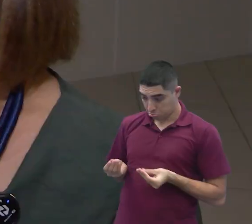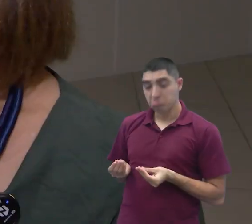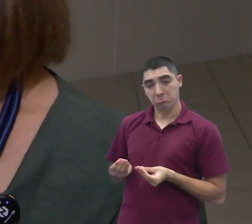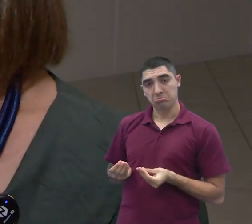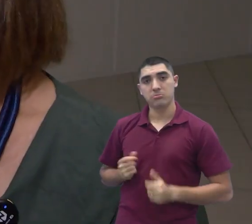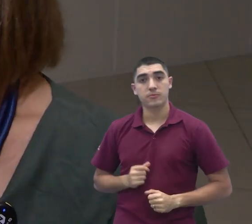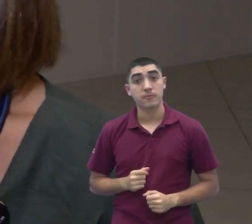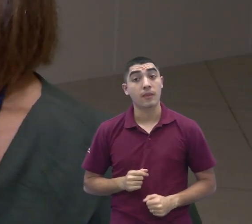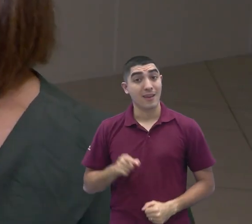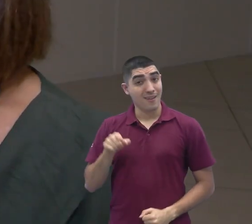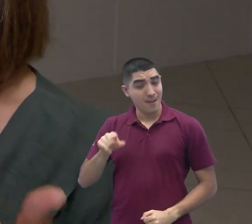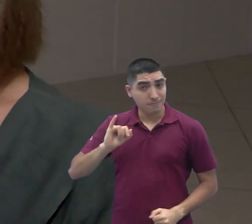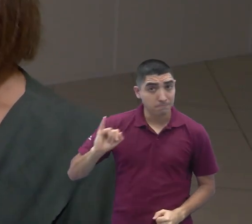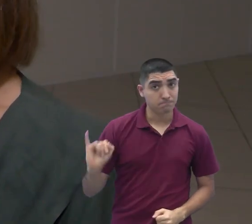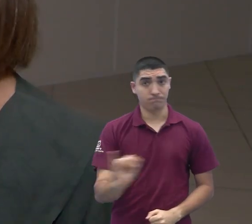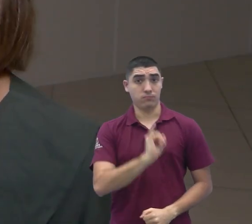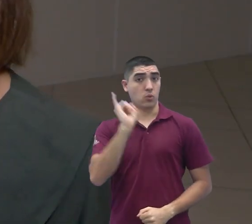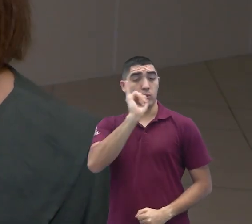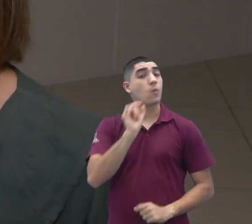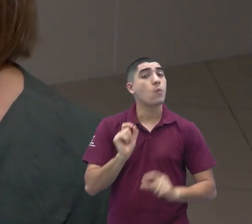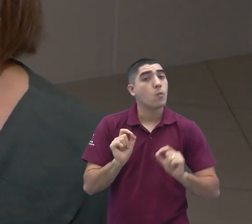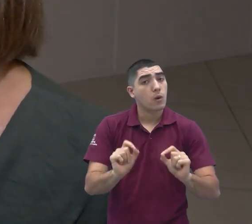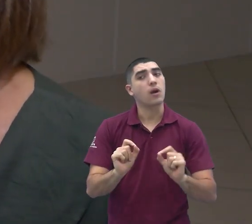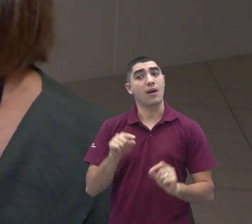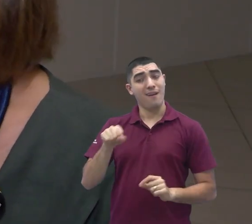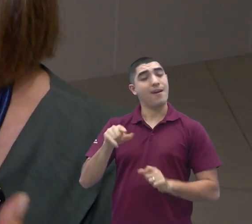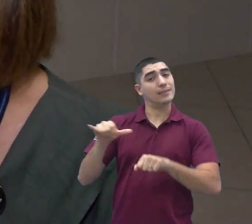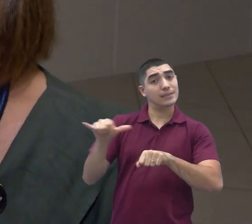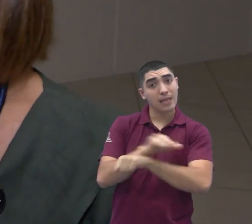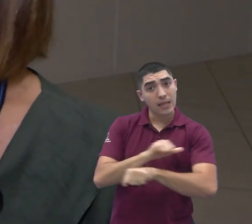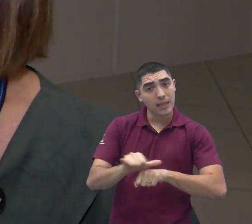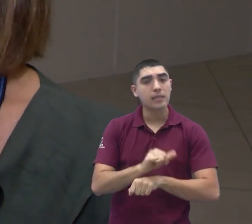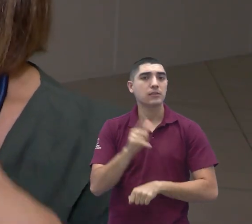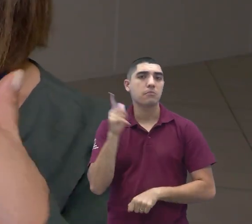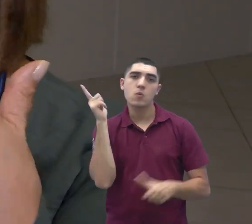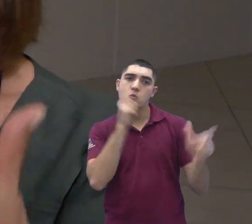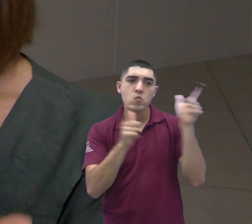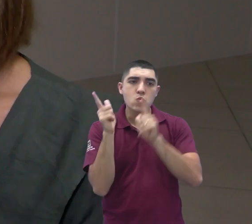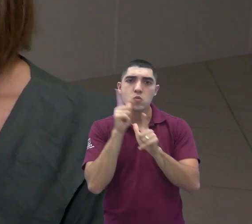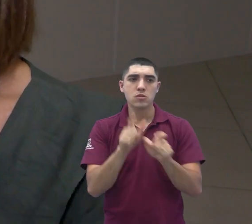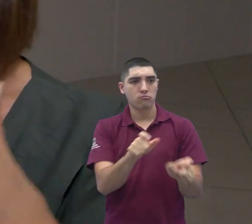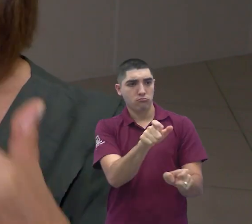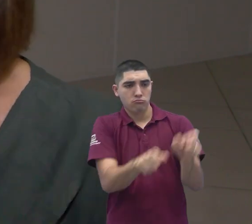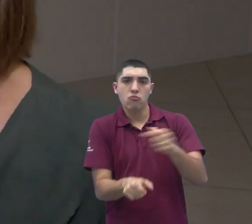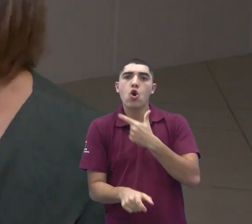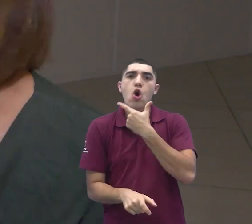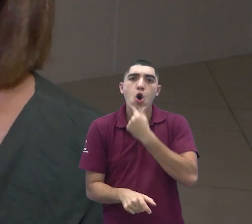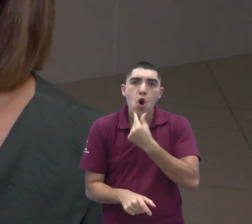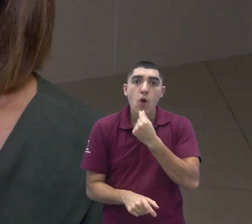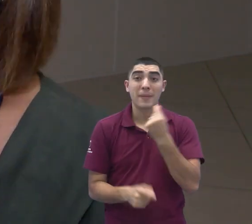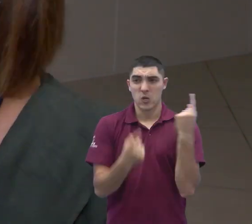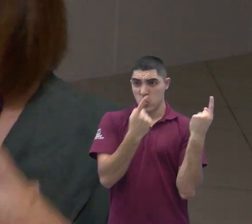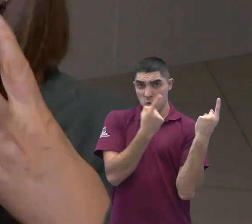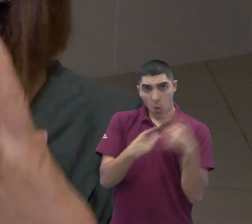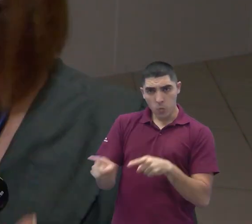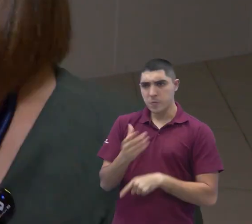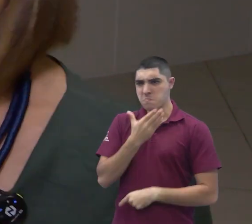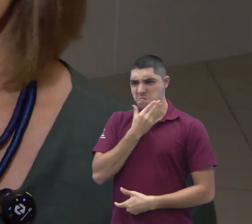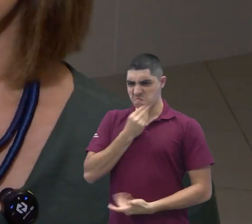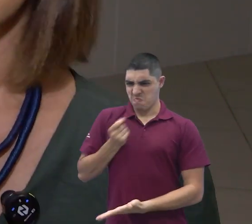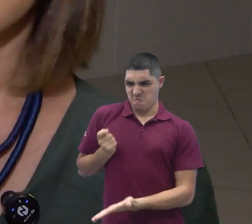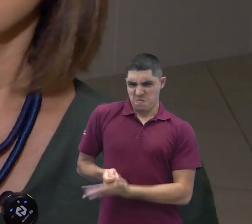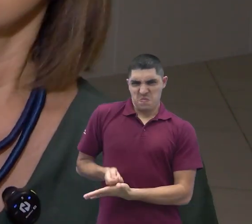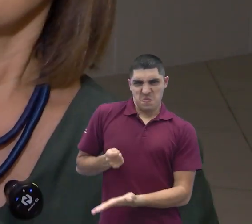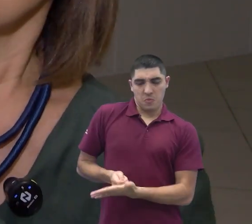Leite. Acho que é o ponto mais importante, porque na medida em que tenhamos homens combatendo